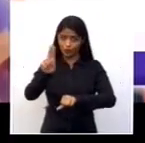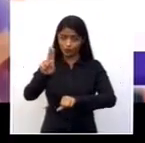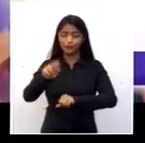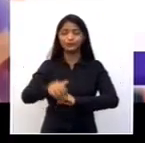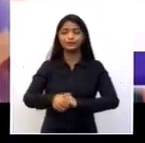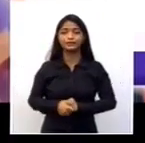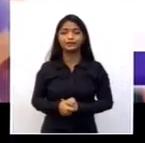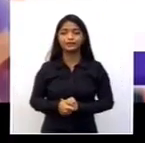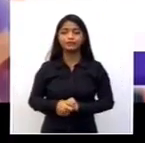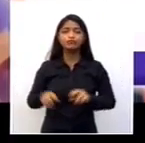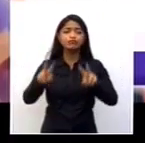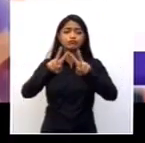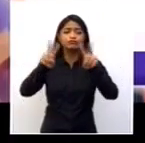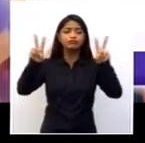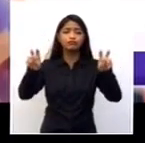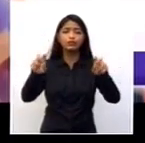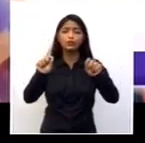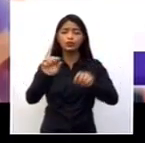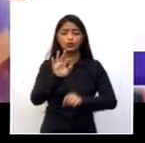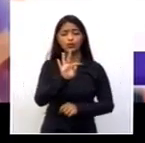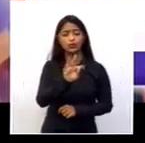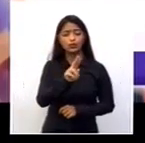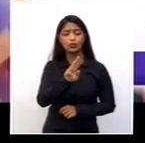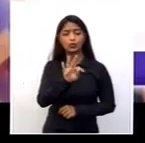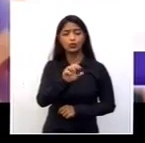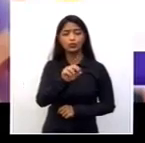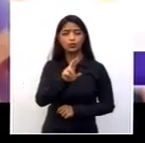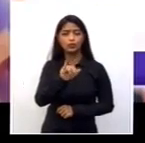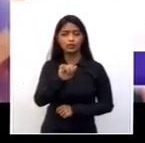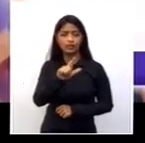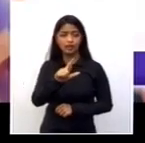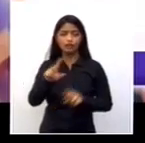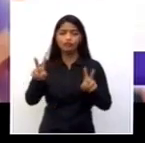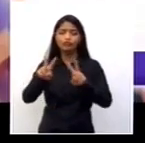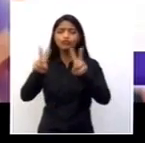Então, qual vai ser o título? Tutorial sobre Padlet.